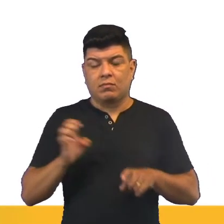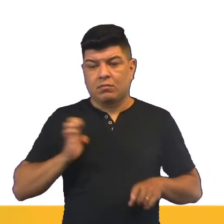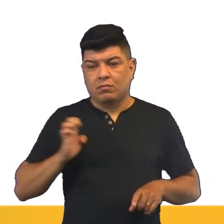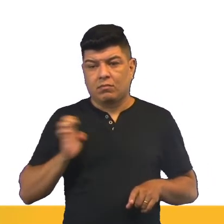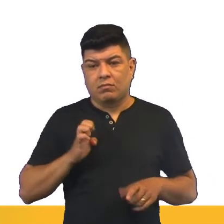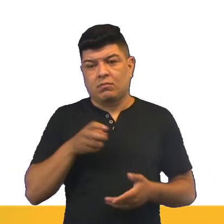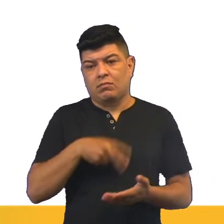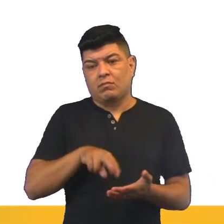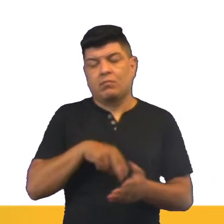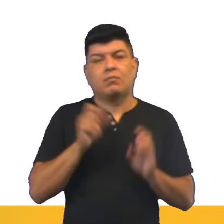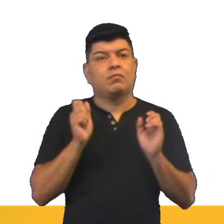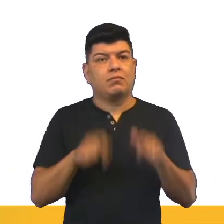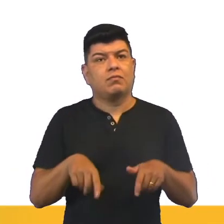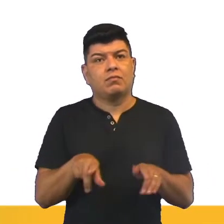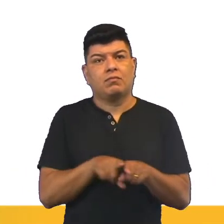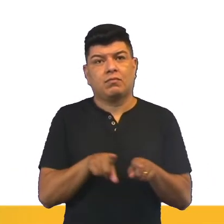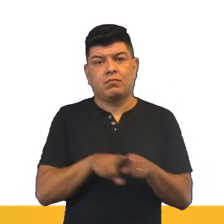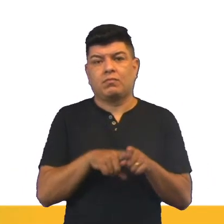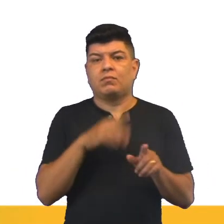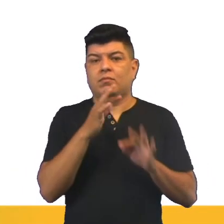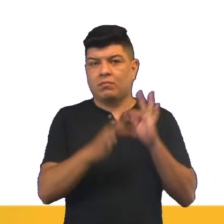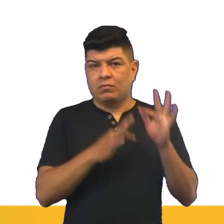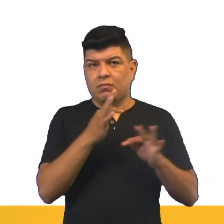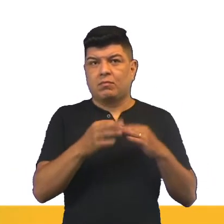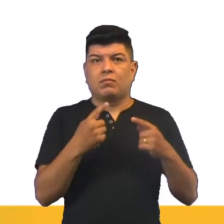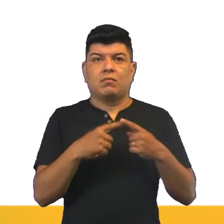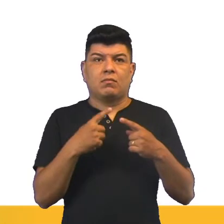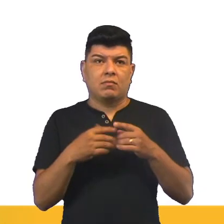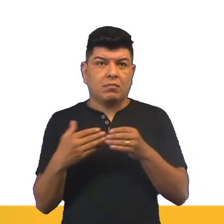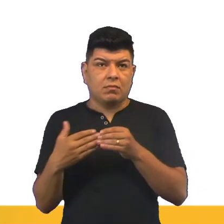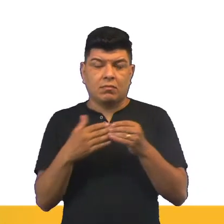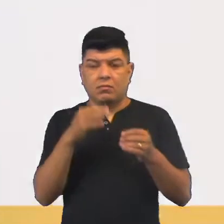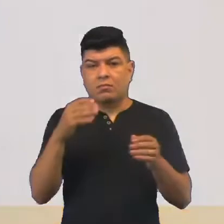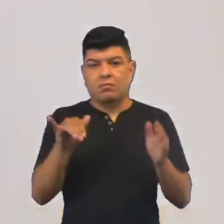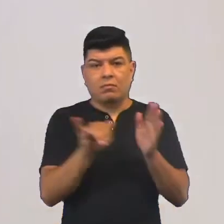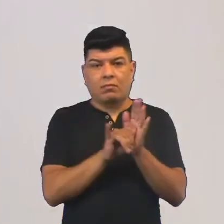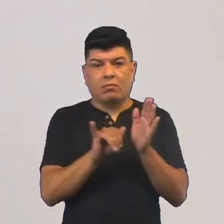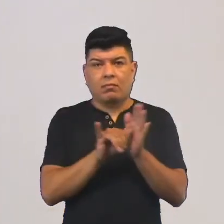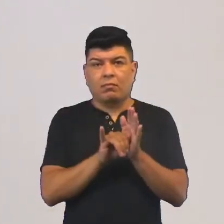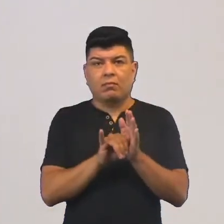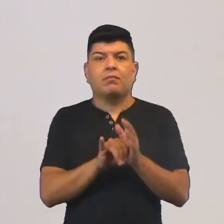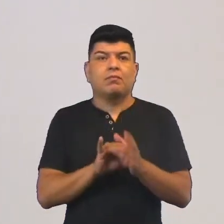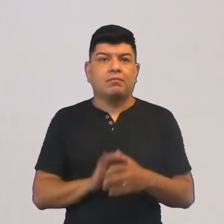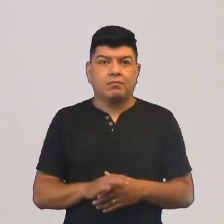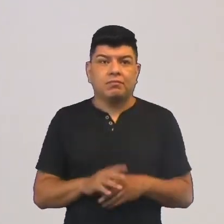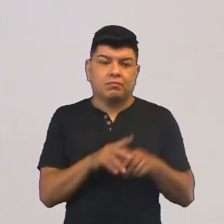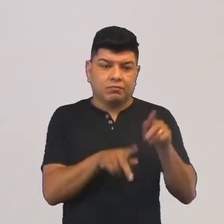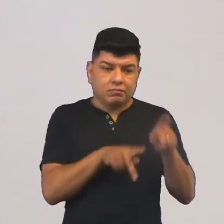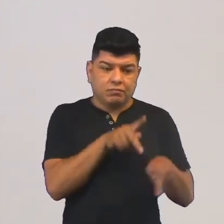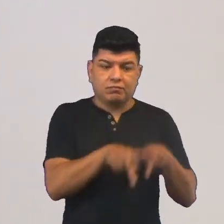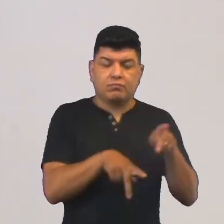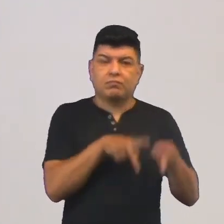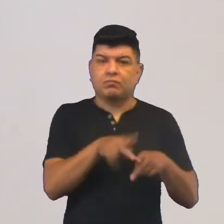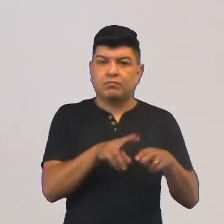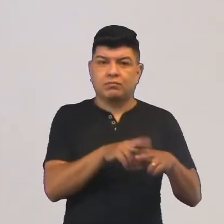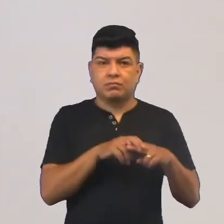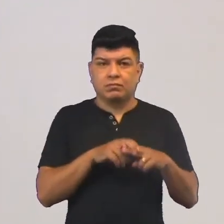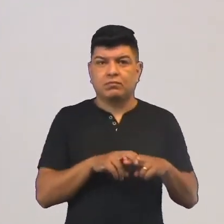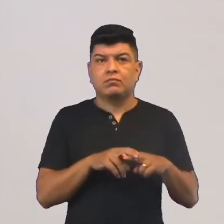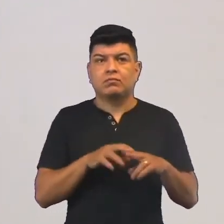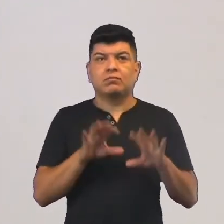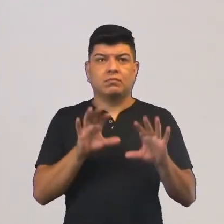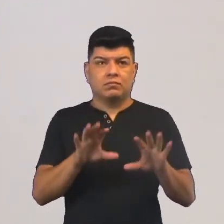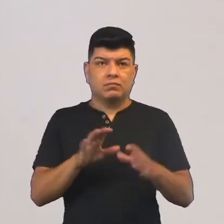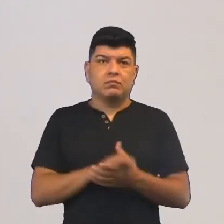étnica também pode ser uma dança folclórica, porque traz aí a identidade, né, de um povo. Então, por